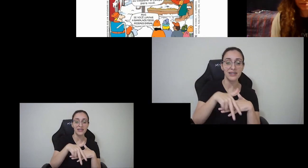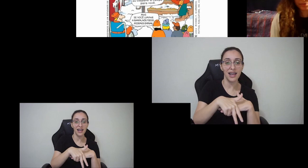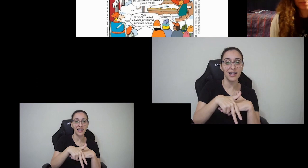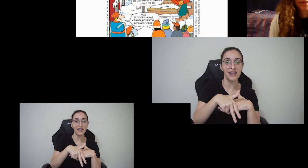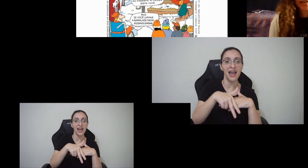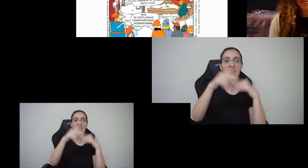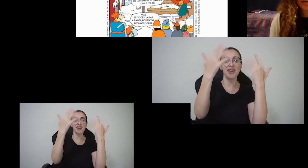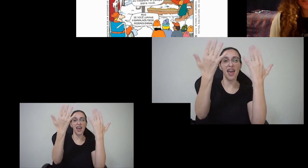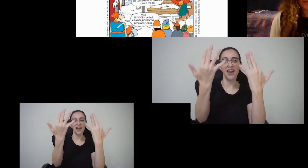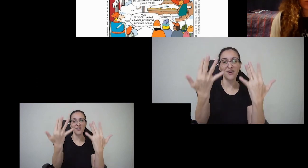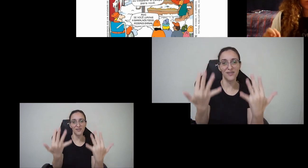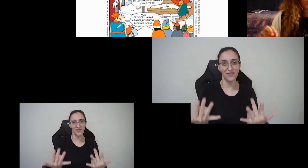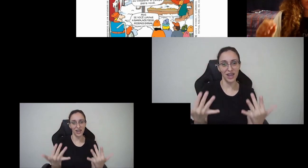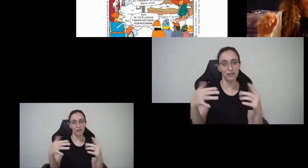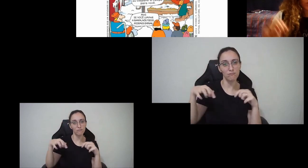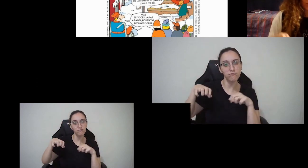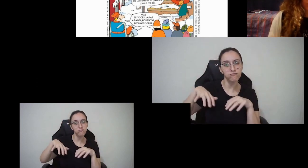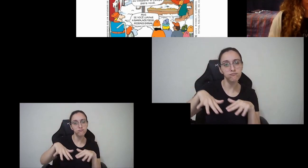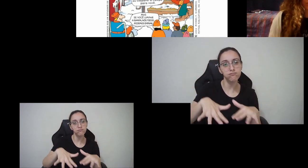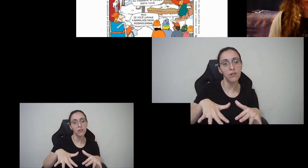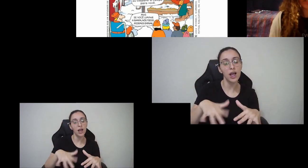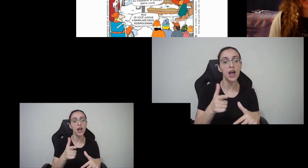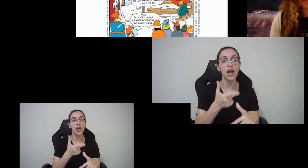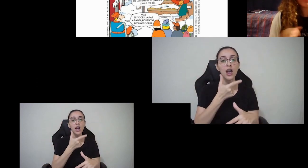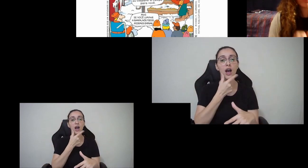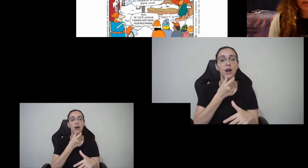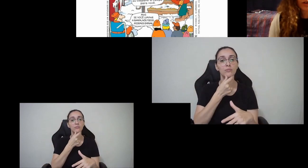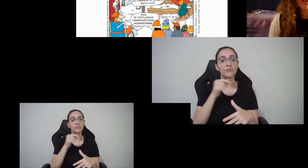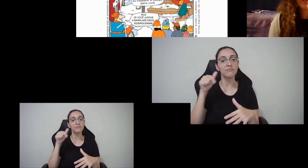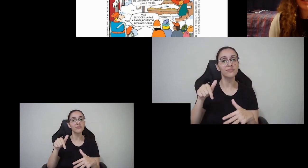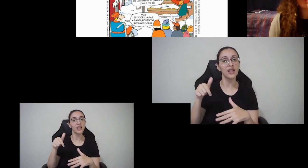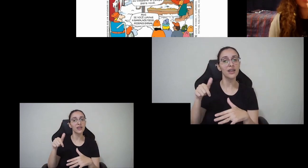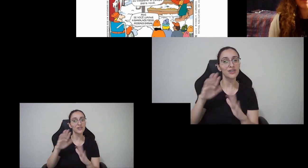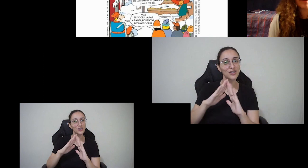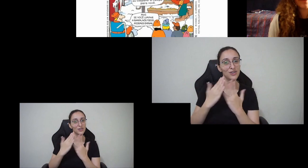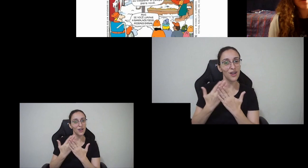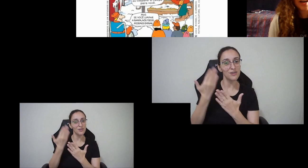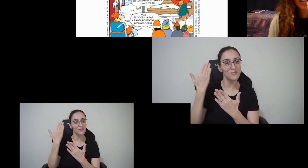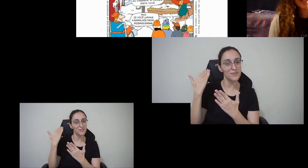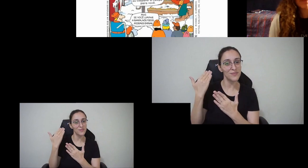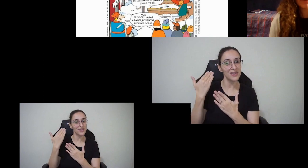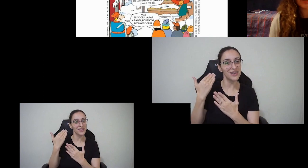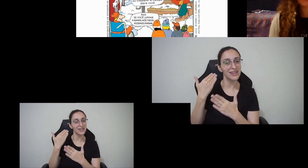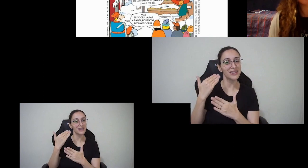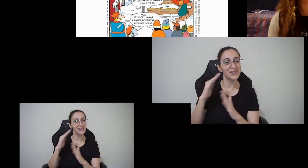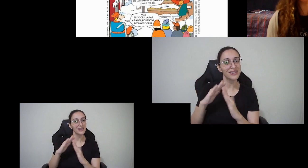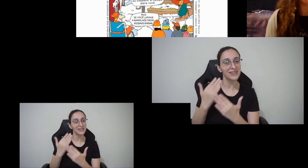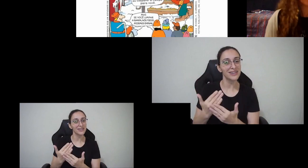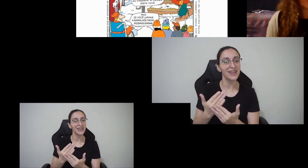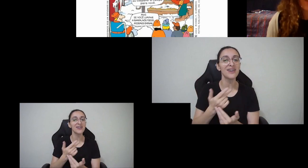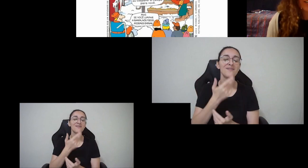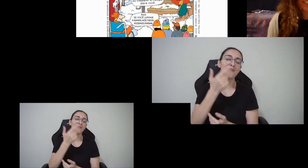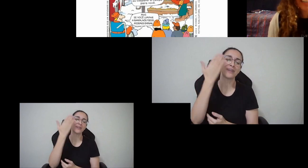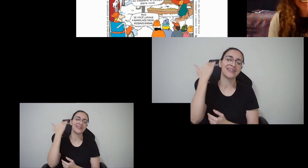por neve. E aí tem um moço, lá na escola, quando eu estava no fundamental, a gente chamava de seu